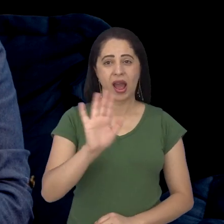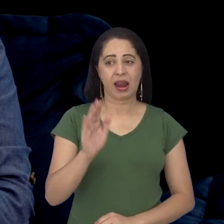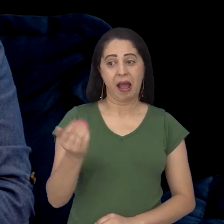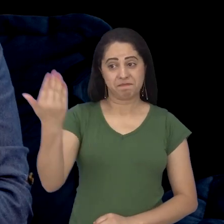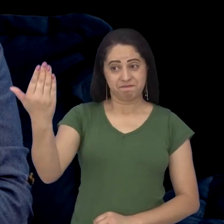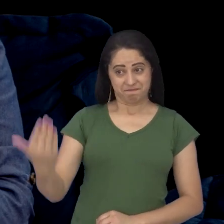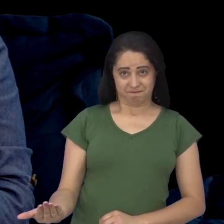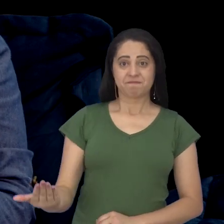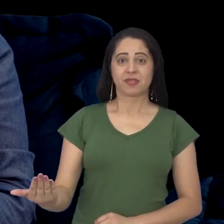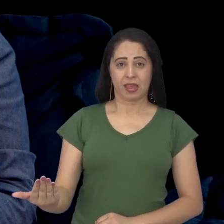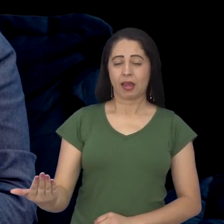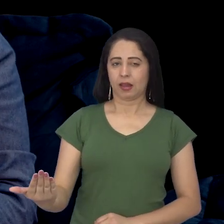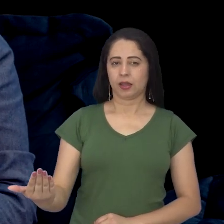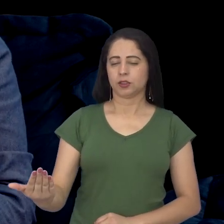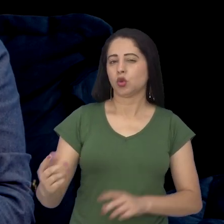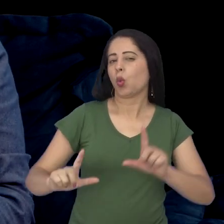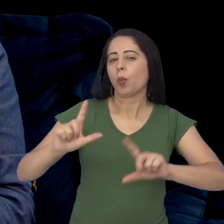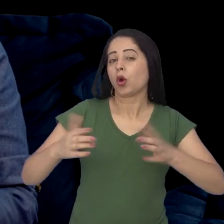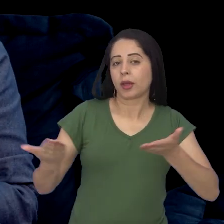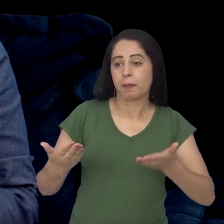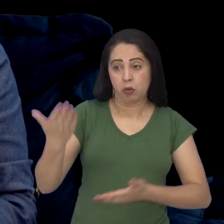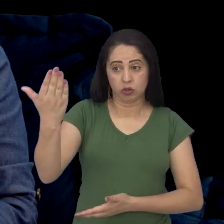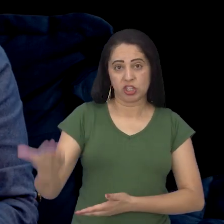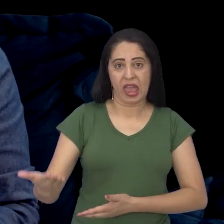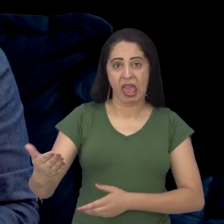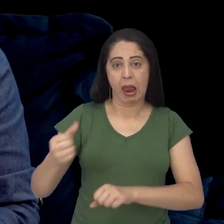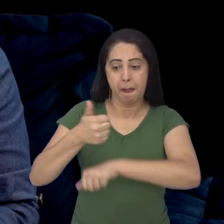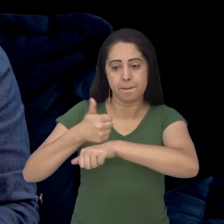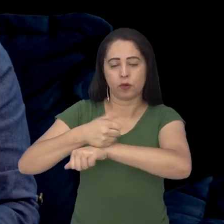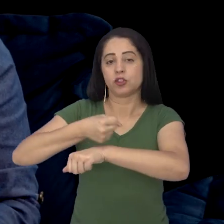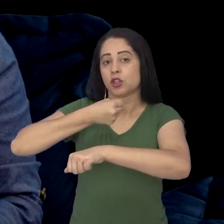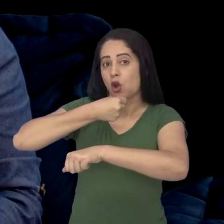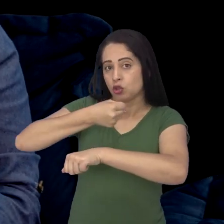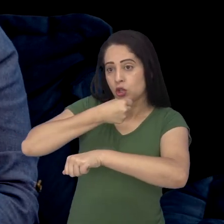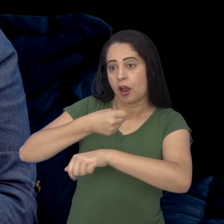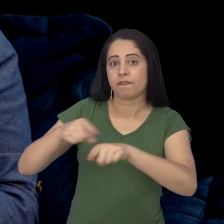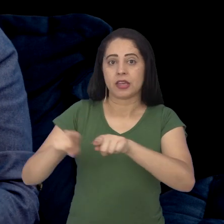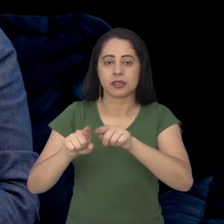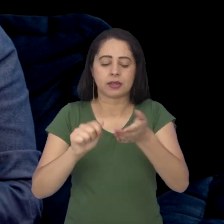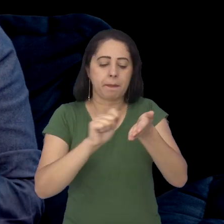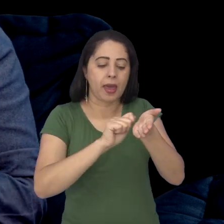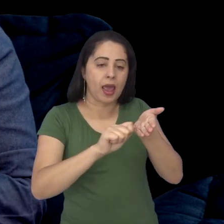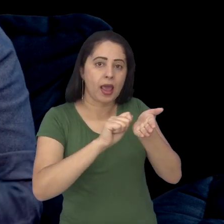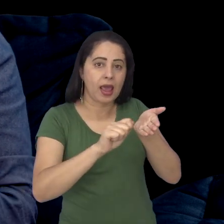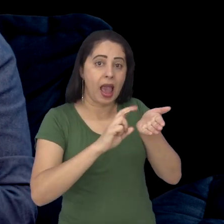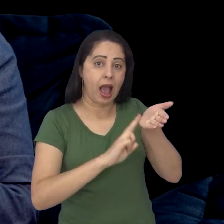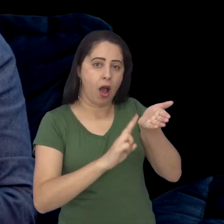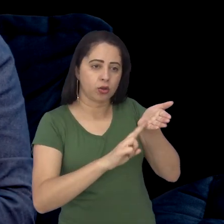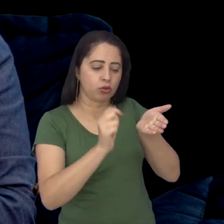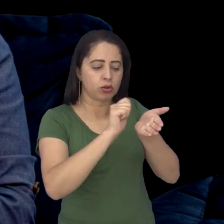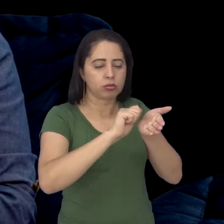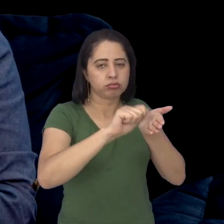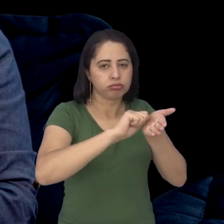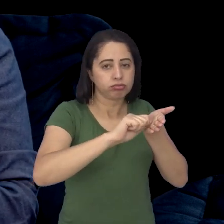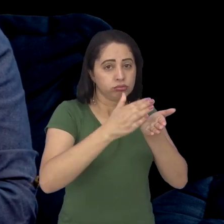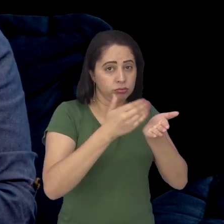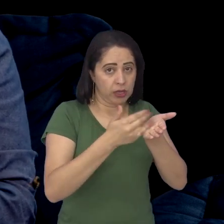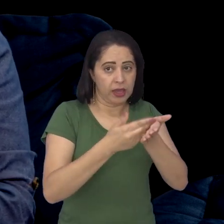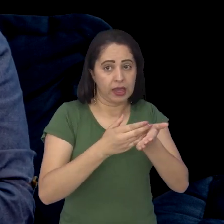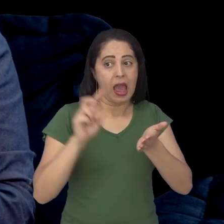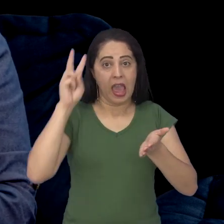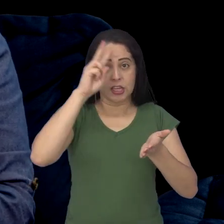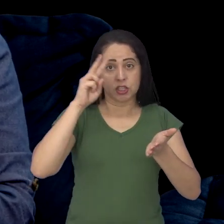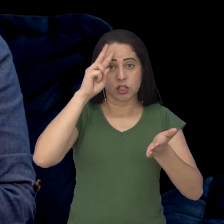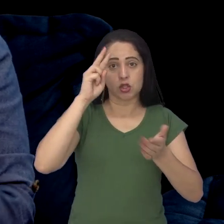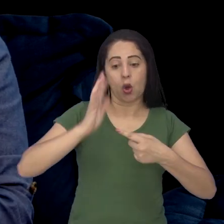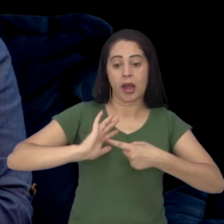Olá, a nossa convidada do Entrevistas de hoje é jornalista e escritora. É autora do livro sobre a história do desenvolvimento do motor a